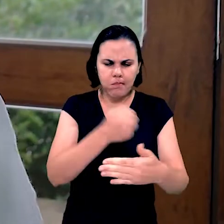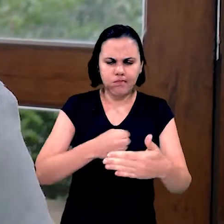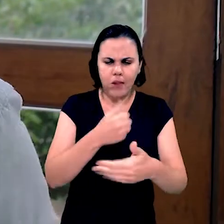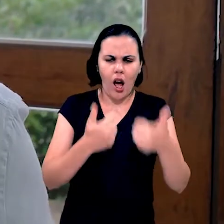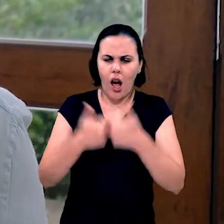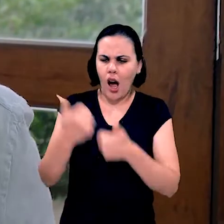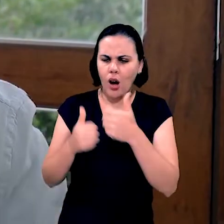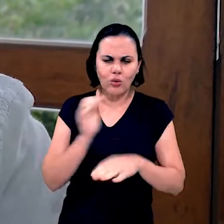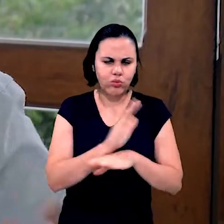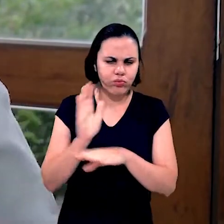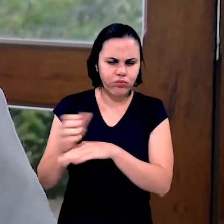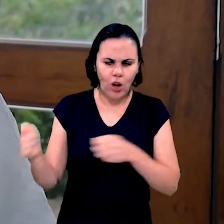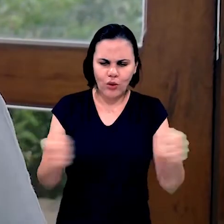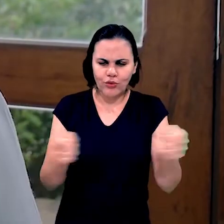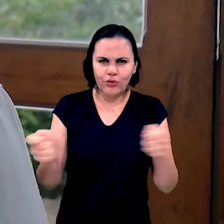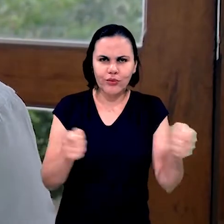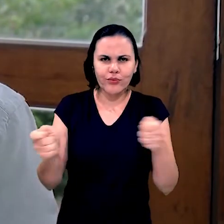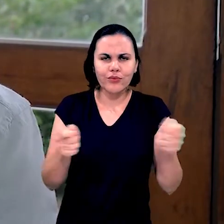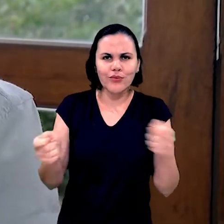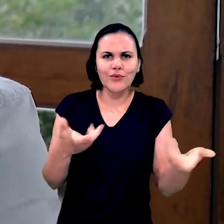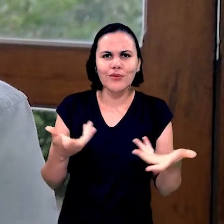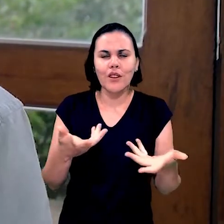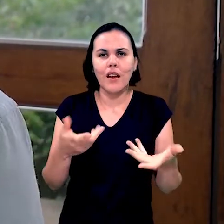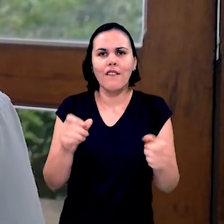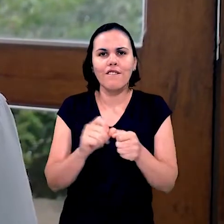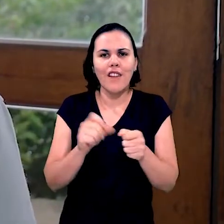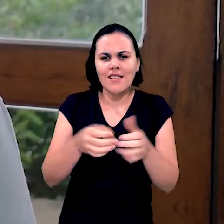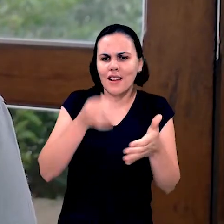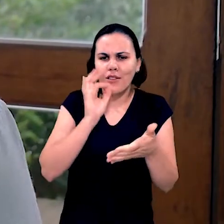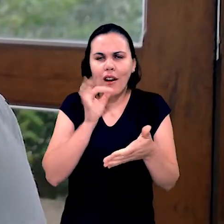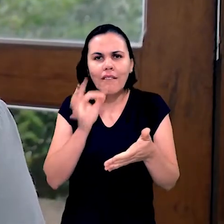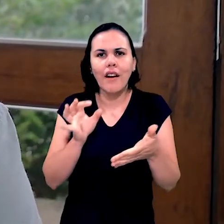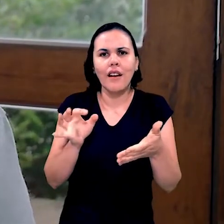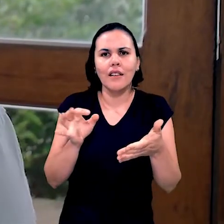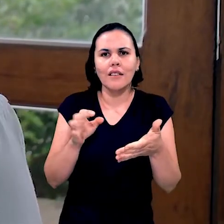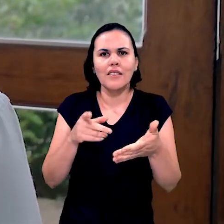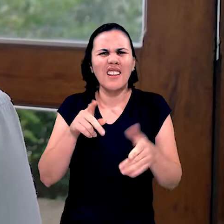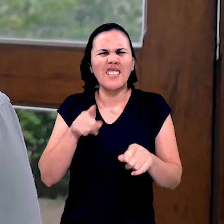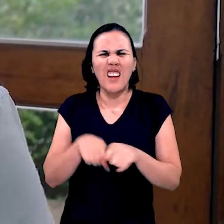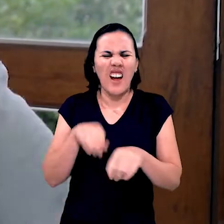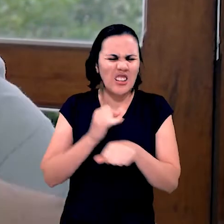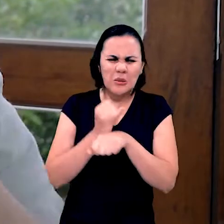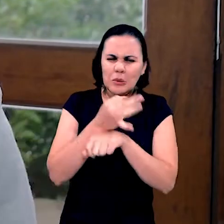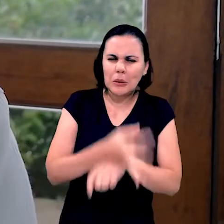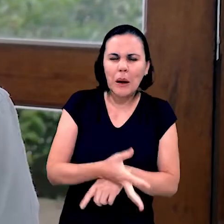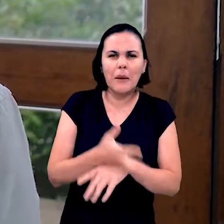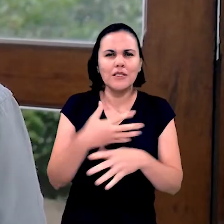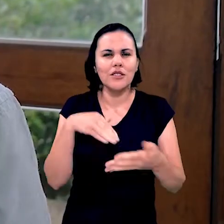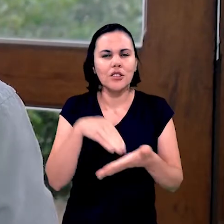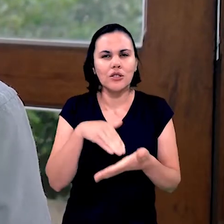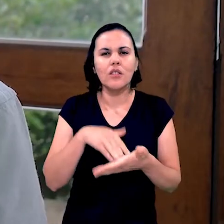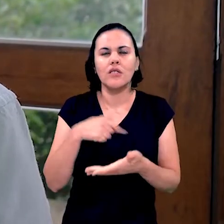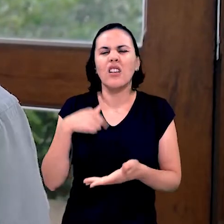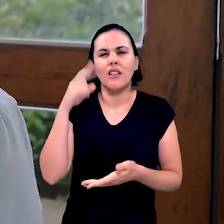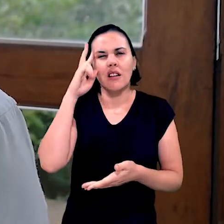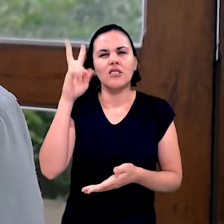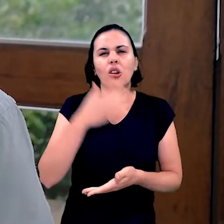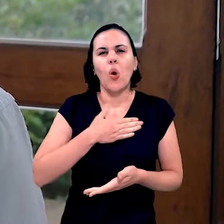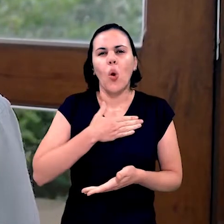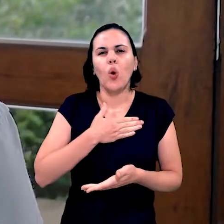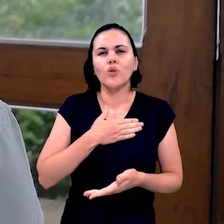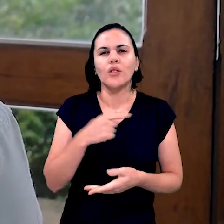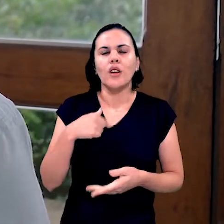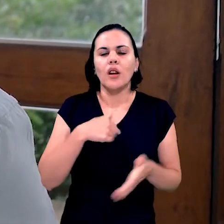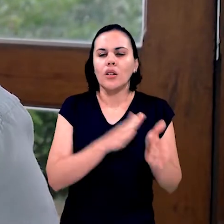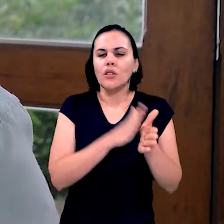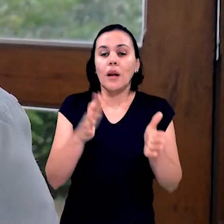fazendo cuscuz, pegando o arroz, ajudando a peneirar e fazendo café, virando a madrugada, né? Então, acho que é